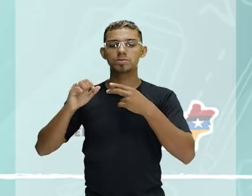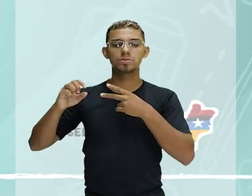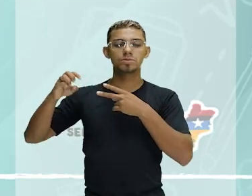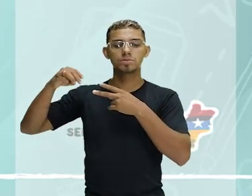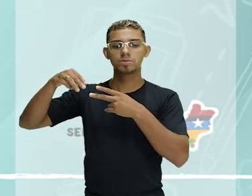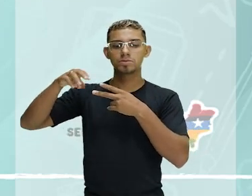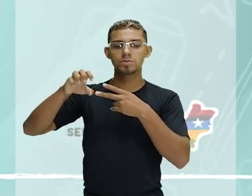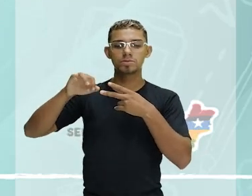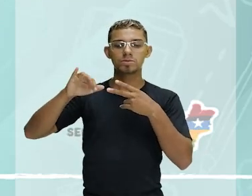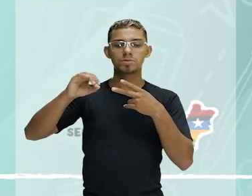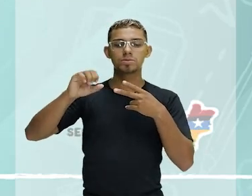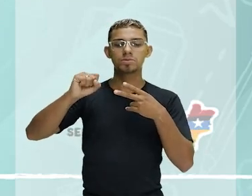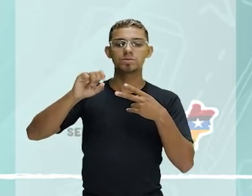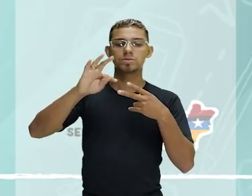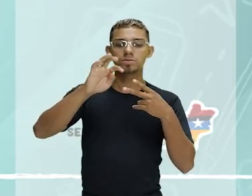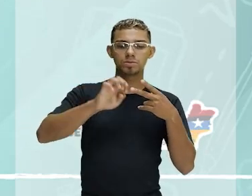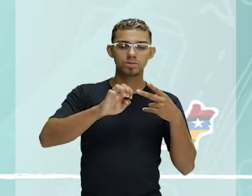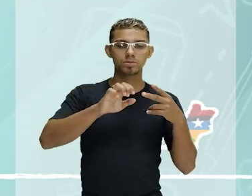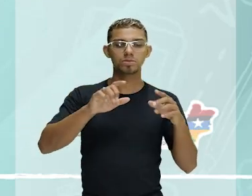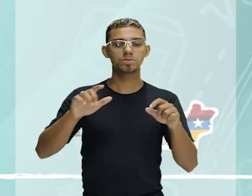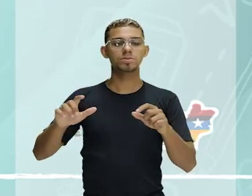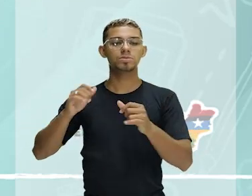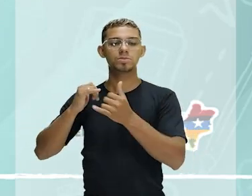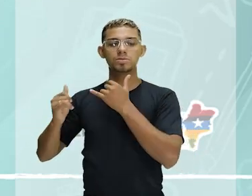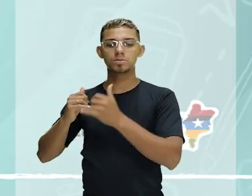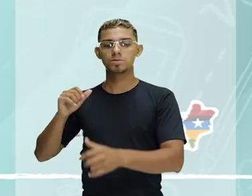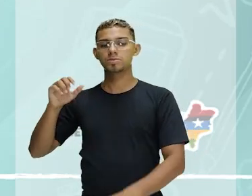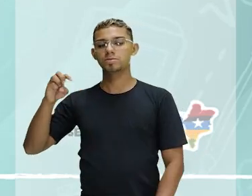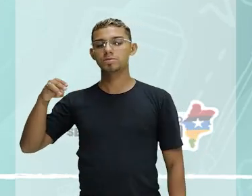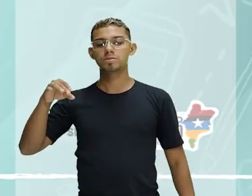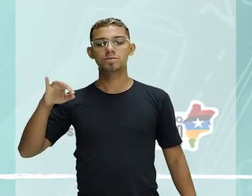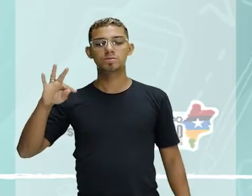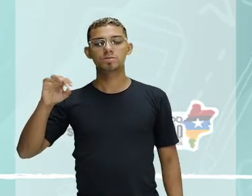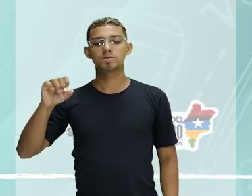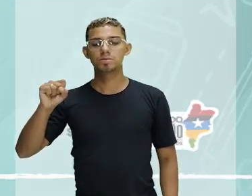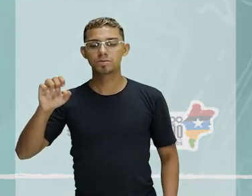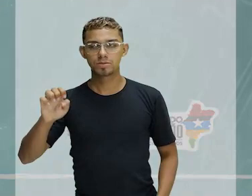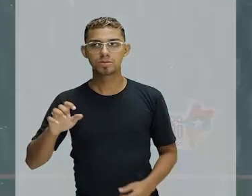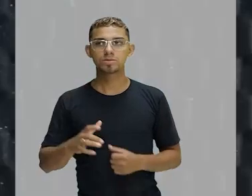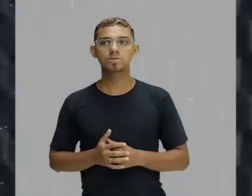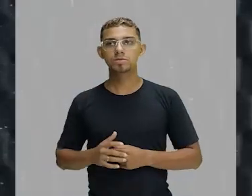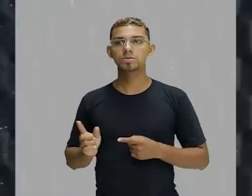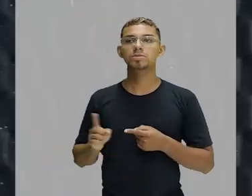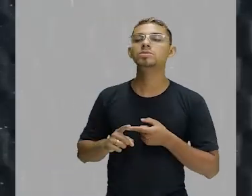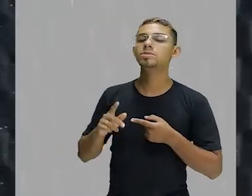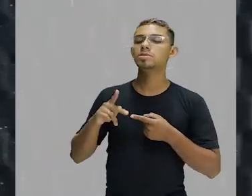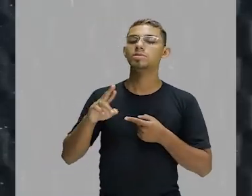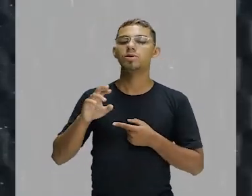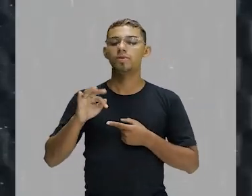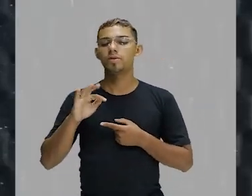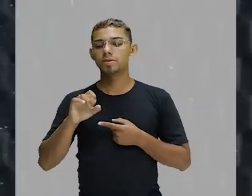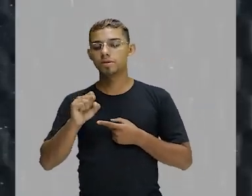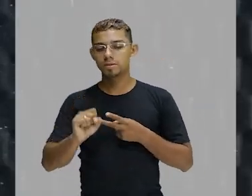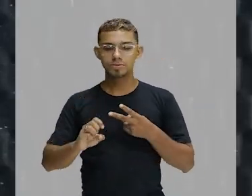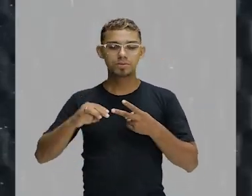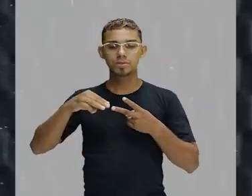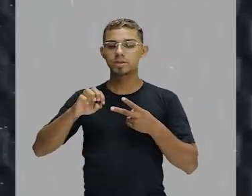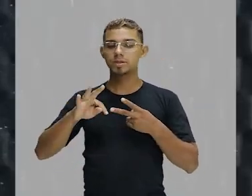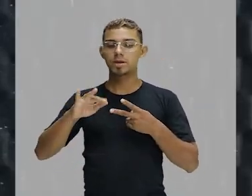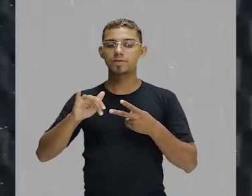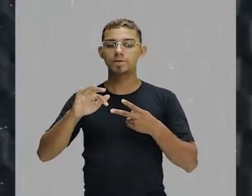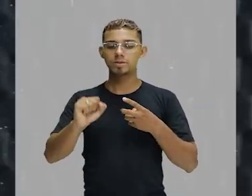mitose. Vamos lembrar que na mitose, nós tínhamos a prófase, metáfase,